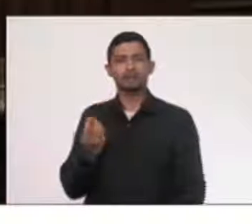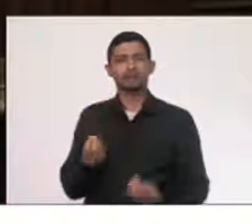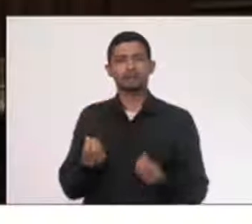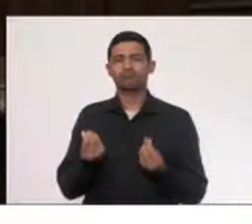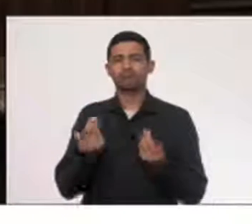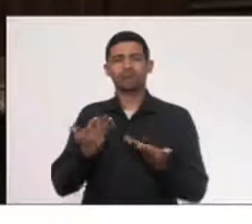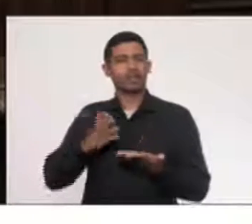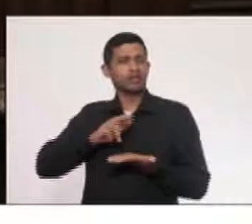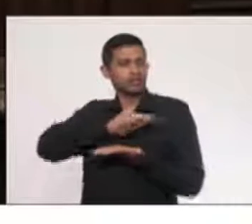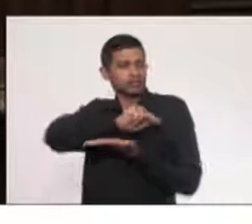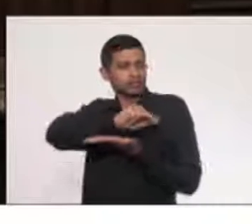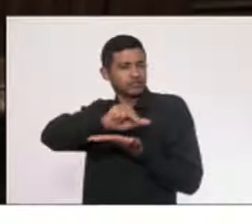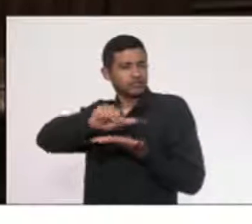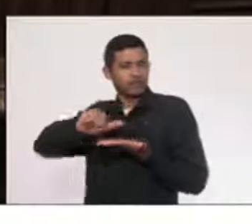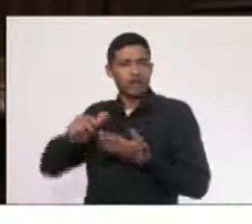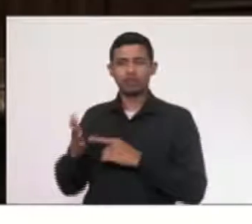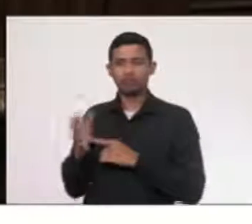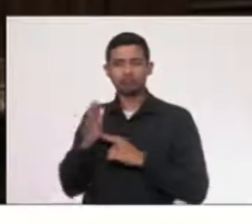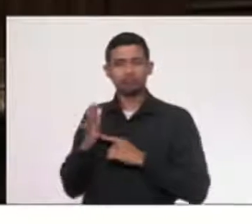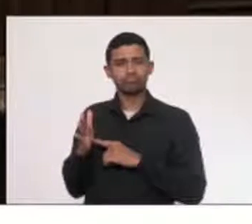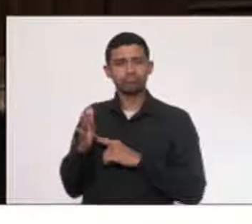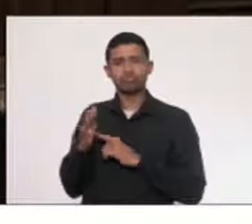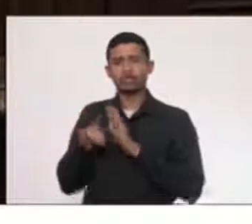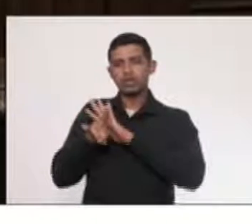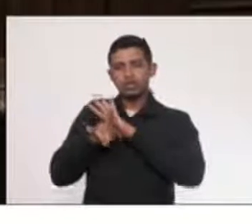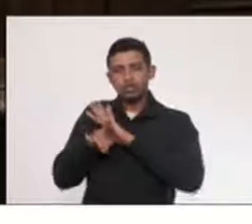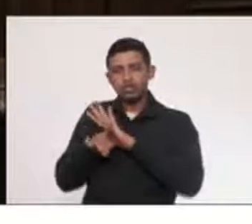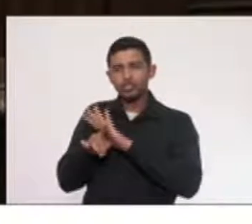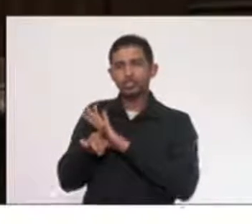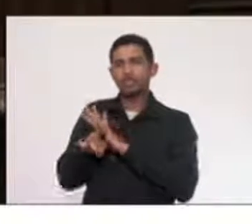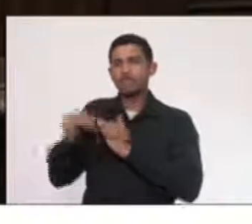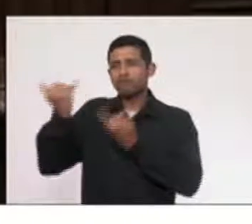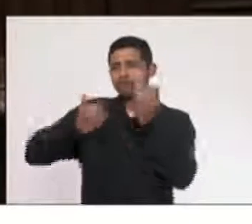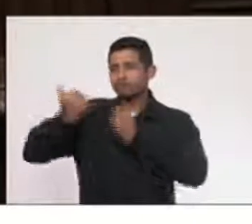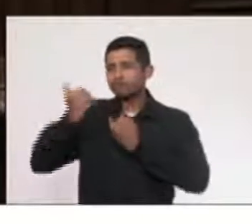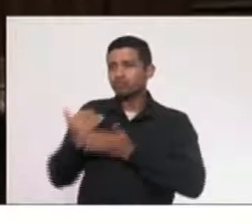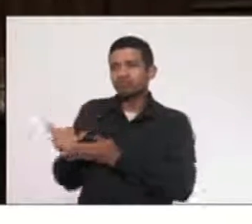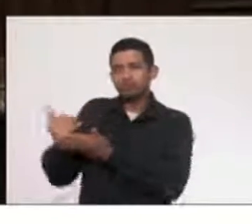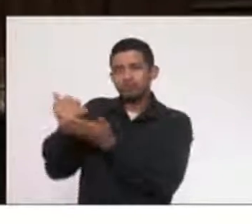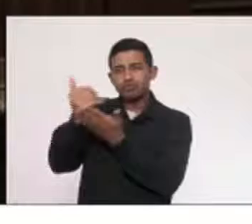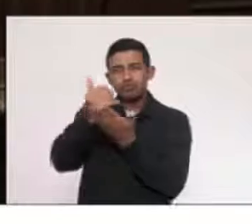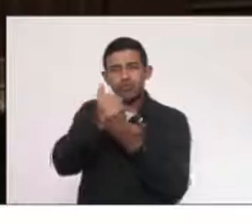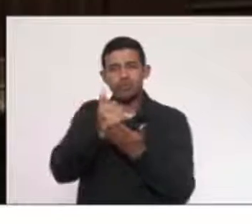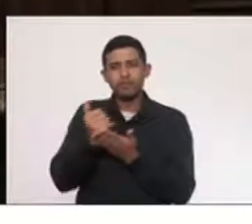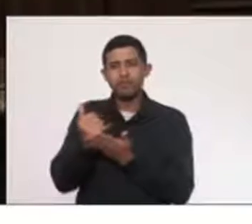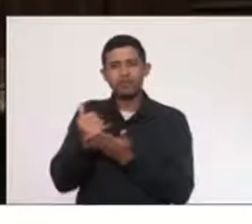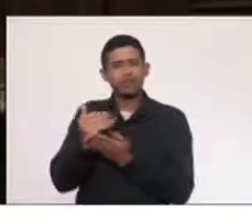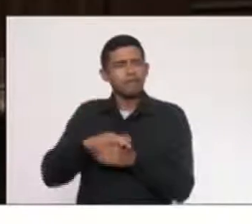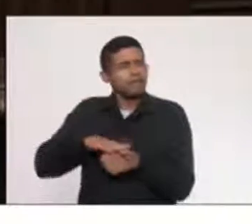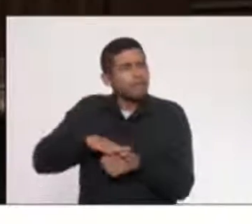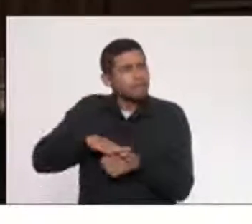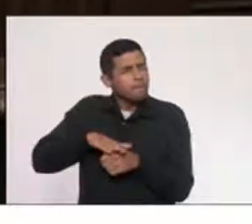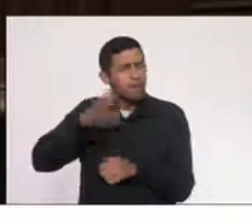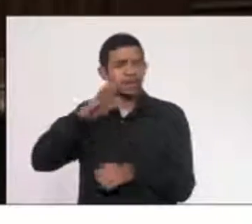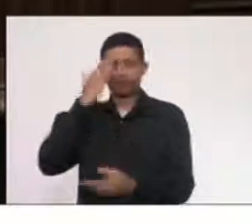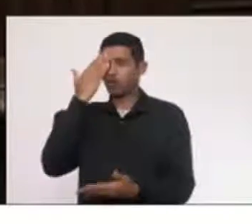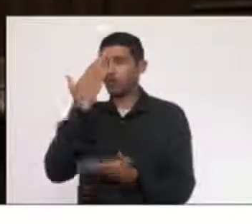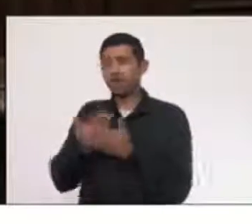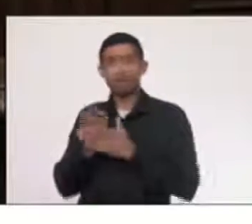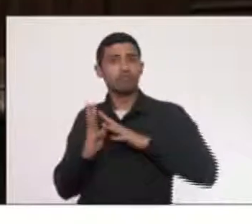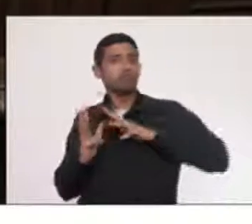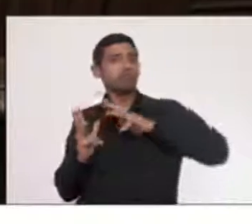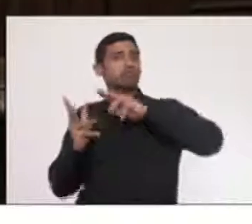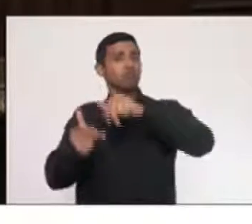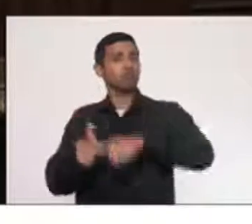instrumentos de pesquisa, de coleta de dados, dos mais confiáveis do mundo.